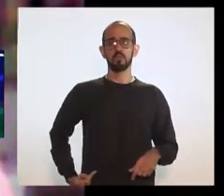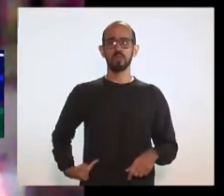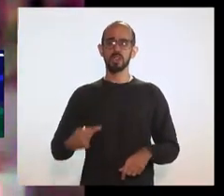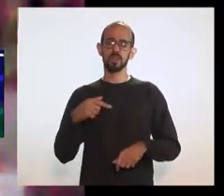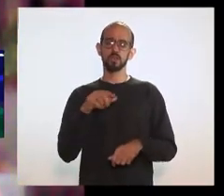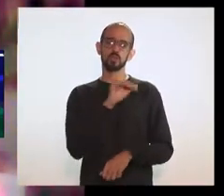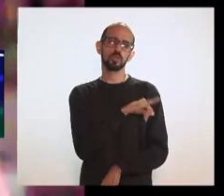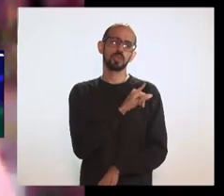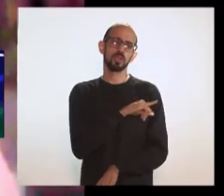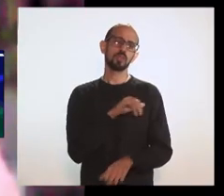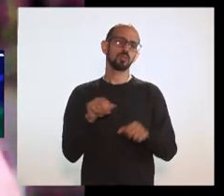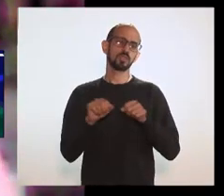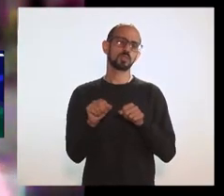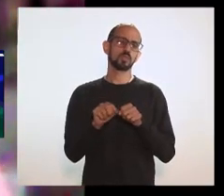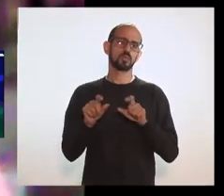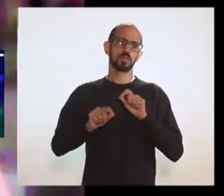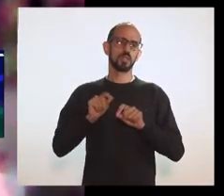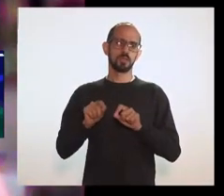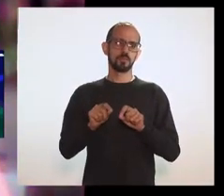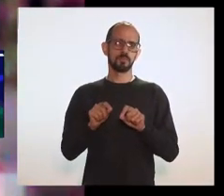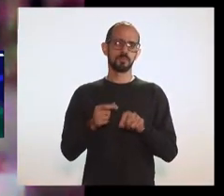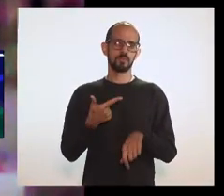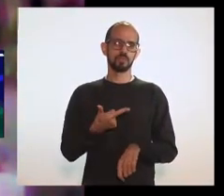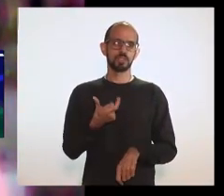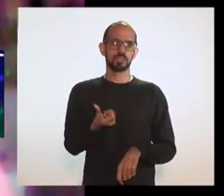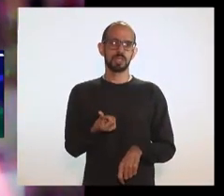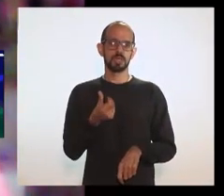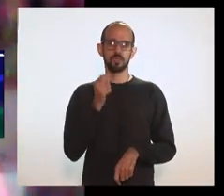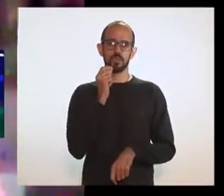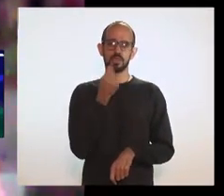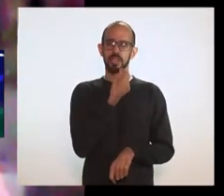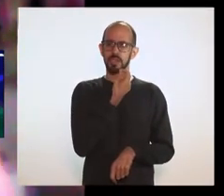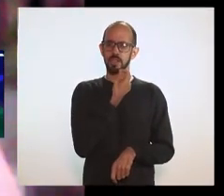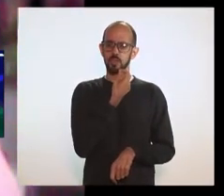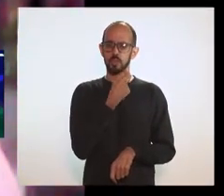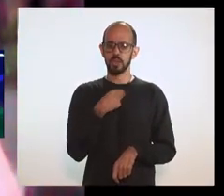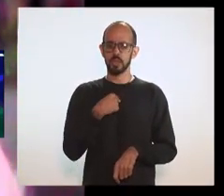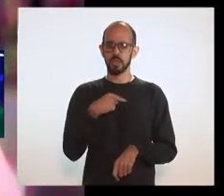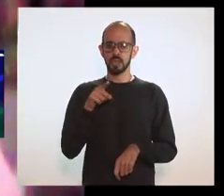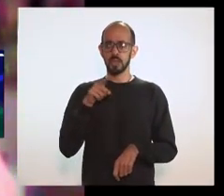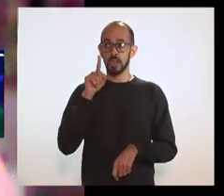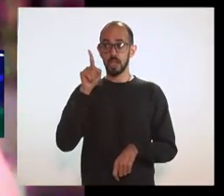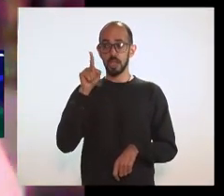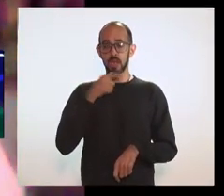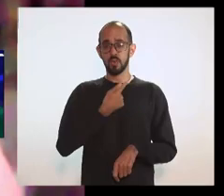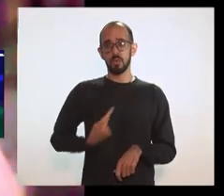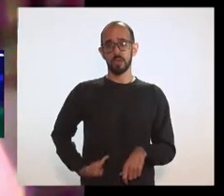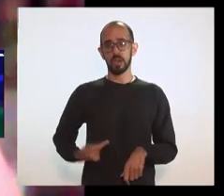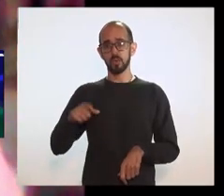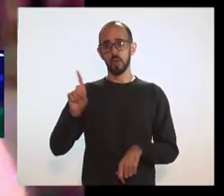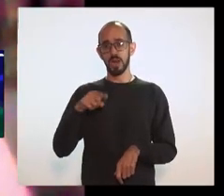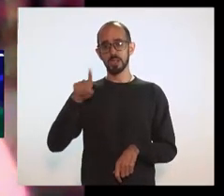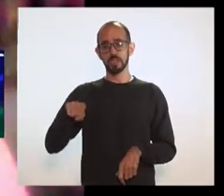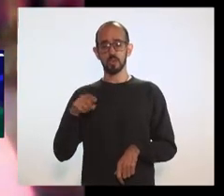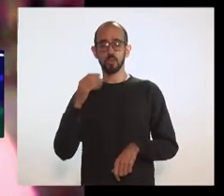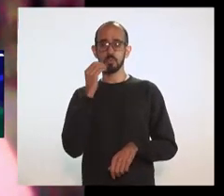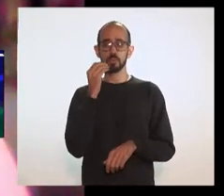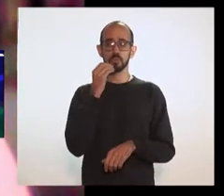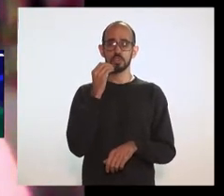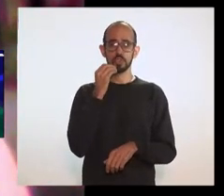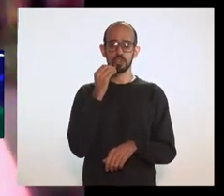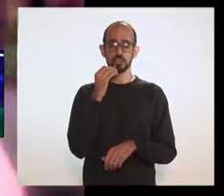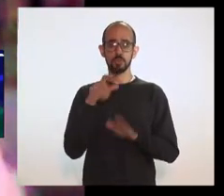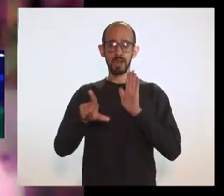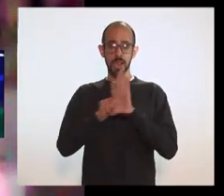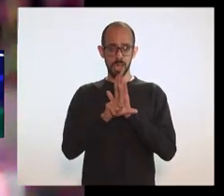No dia 26 de fevereiro, ele vetou o projeto de minha autoria que poderia facilitar o acesso à vacina